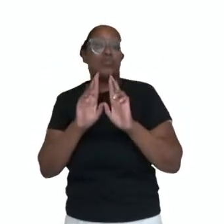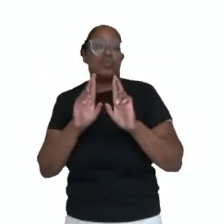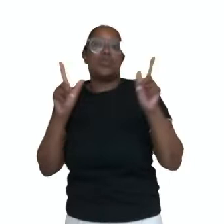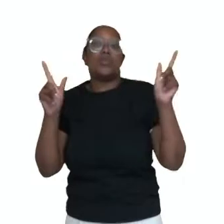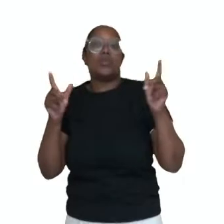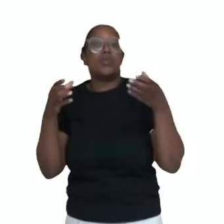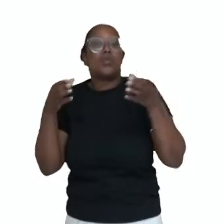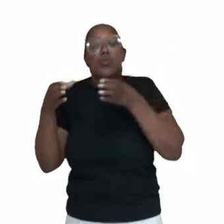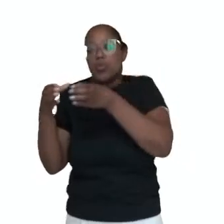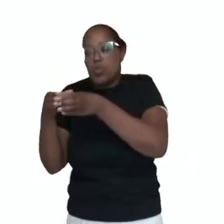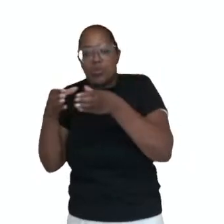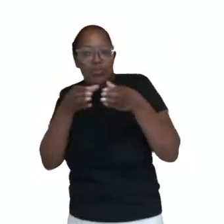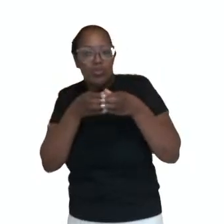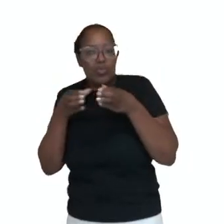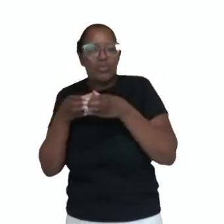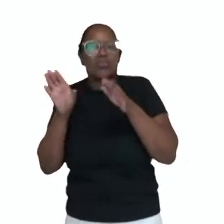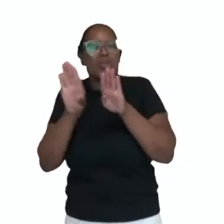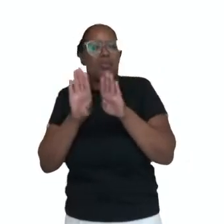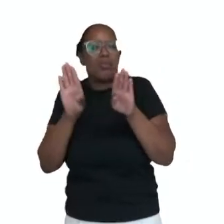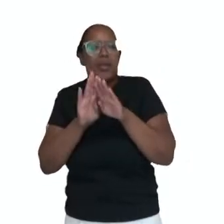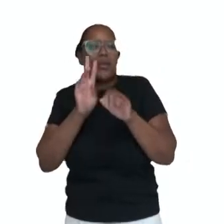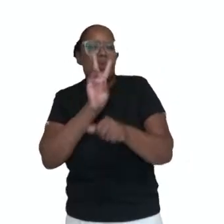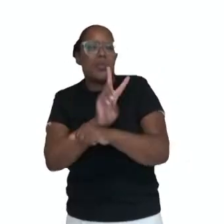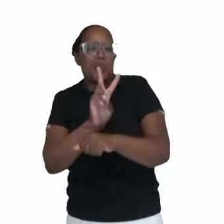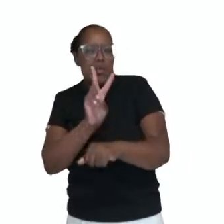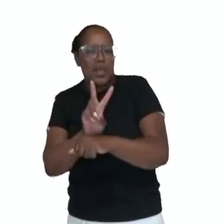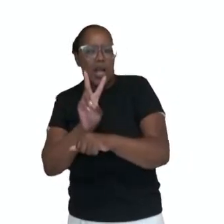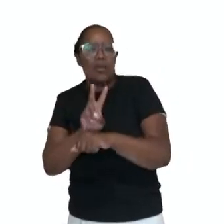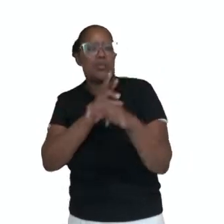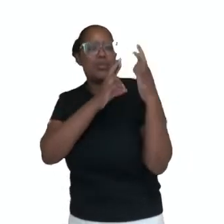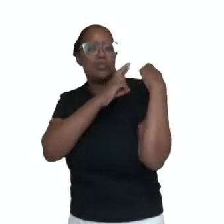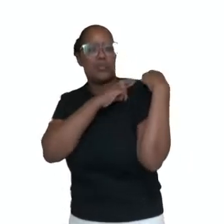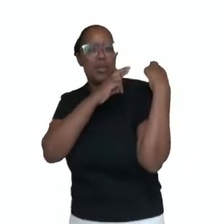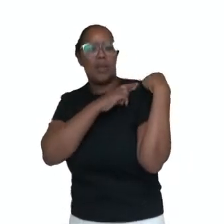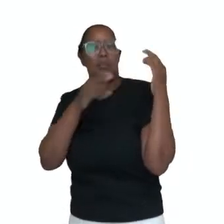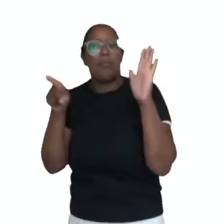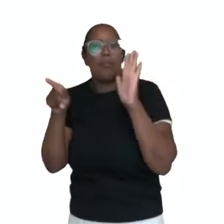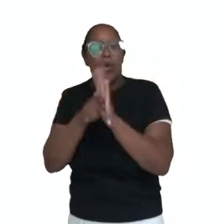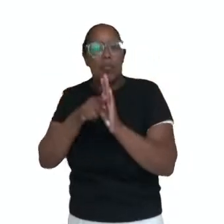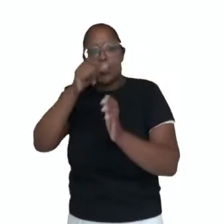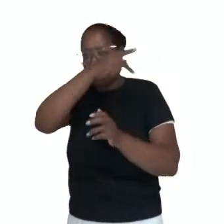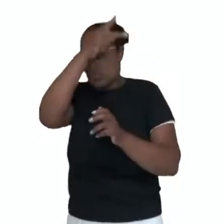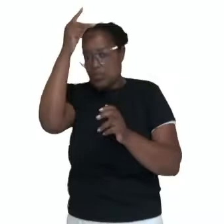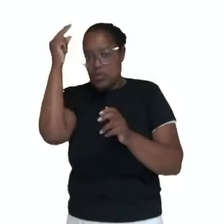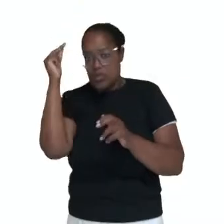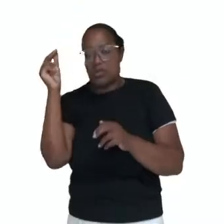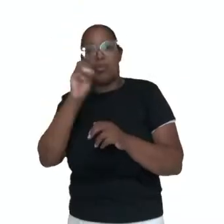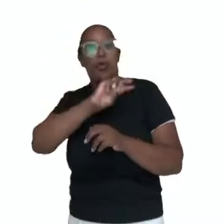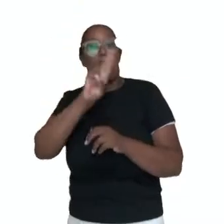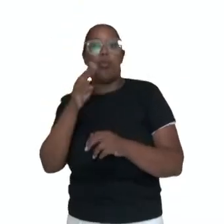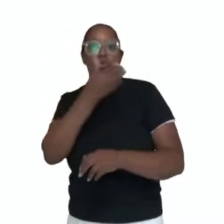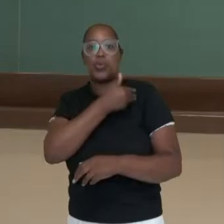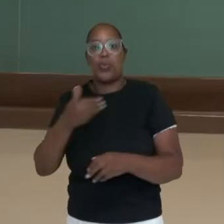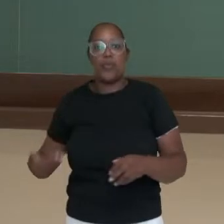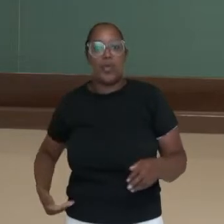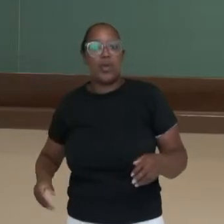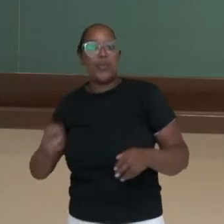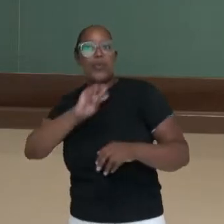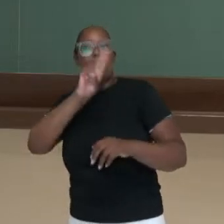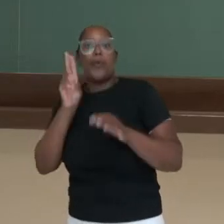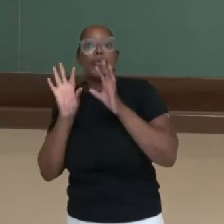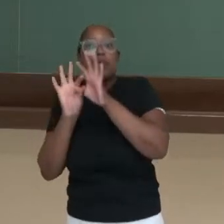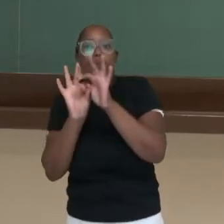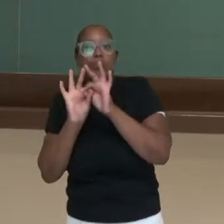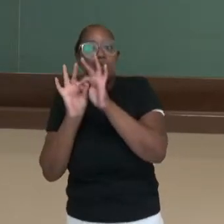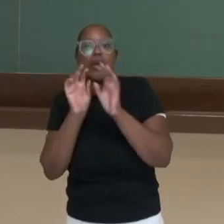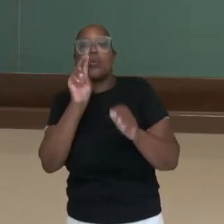grupos. A manutenção é de responsabilidade do município, estado ou união. Então, assim, já teve alguma vez